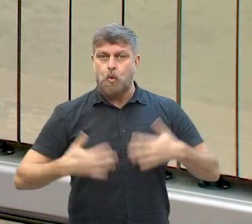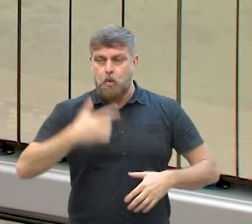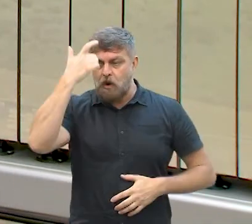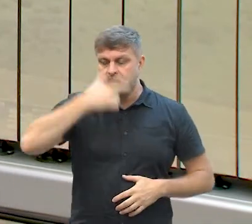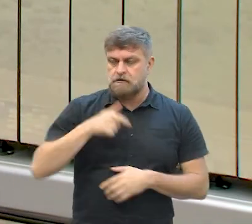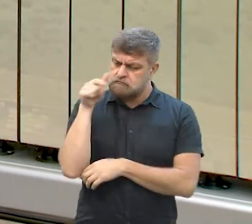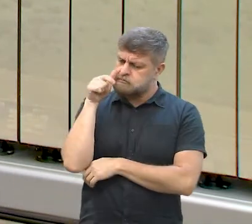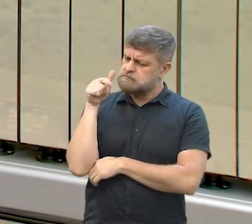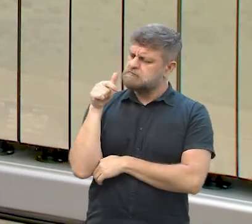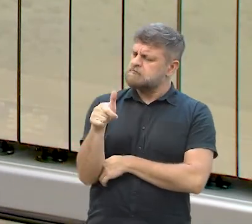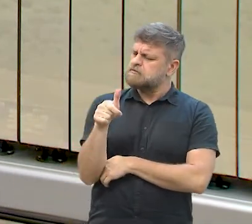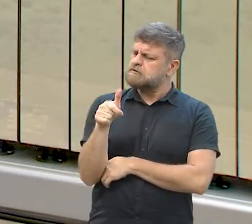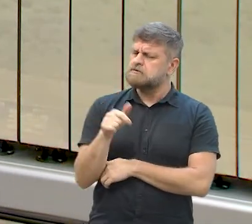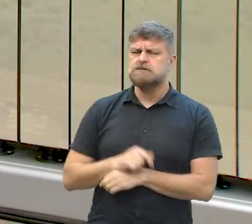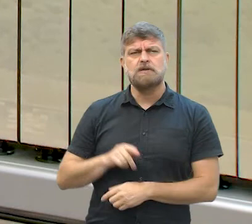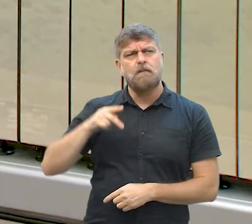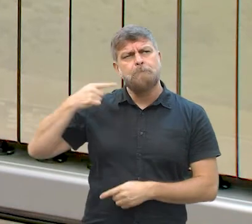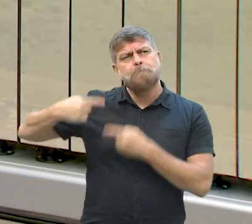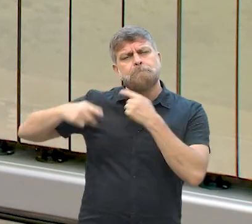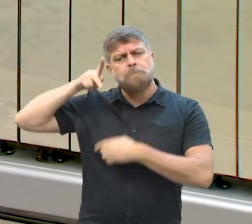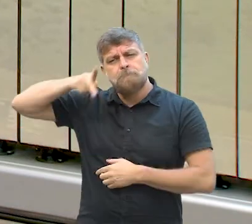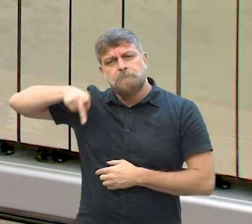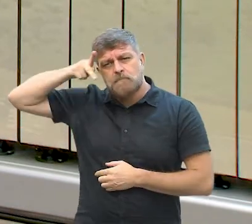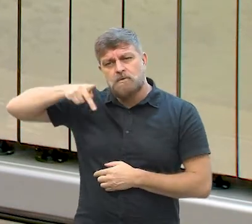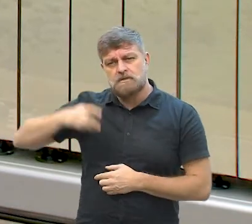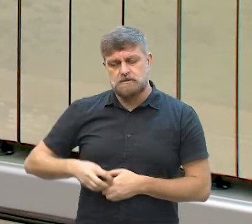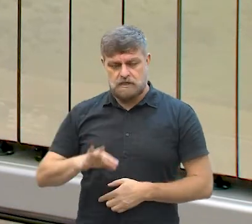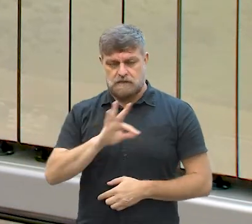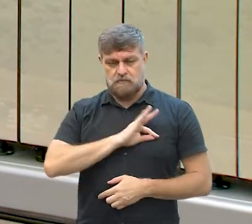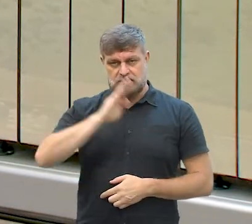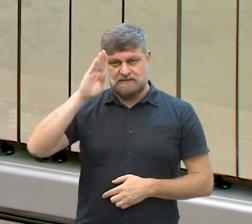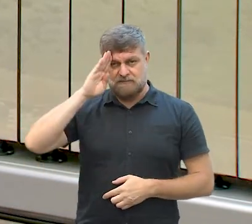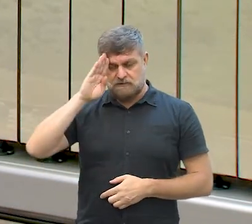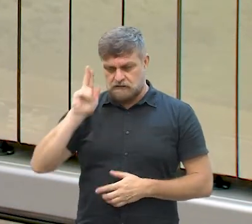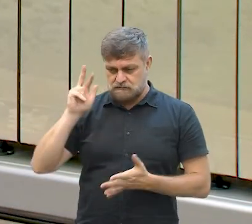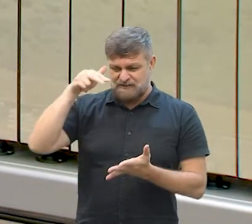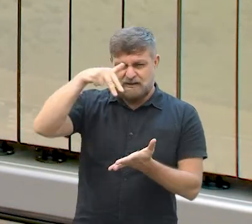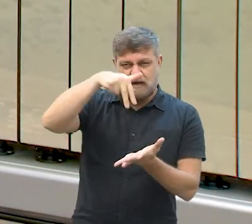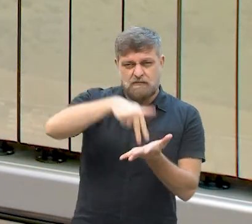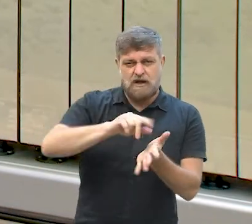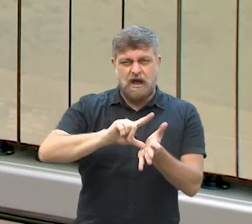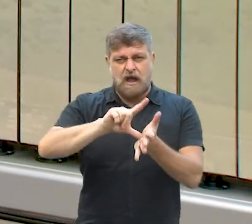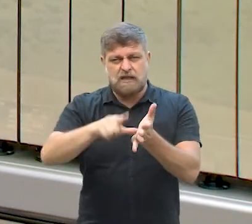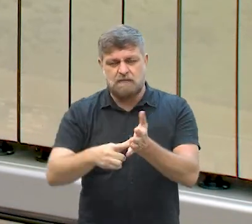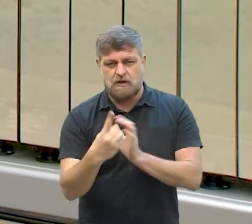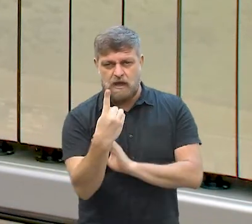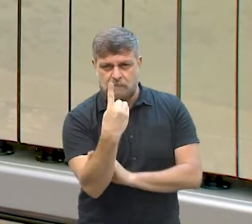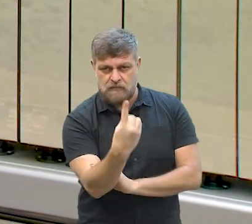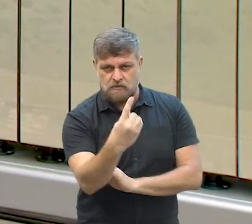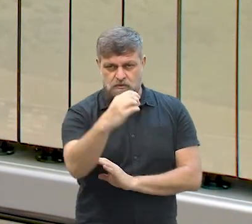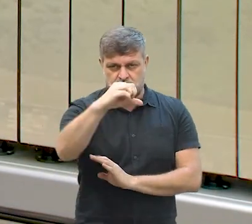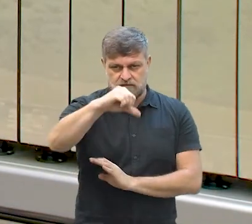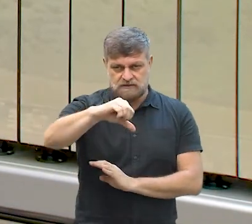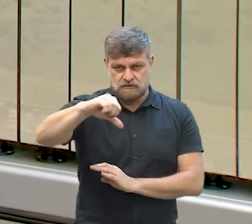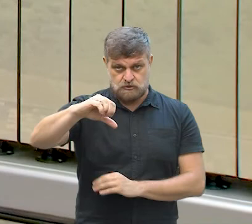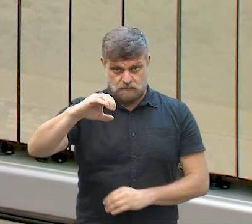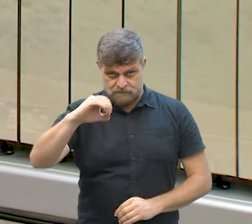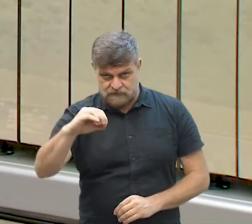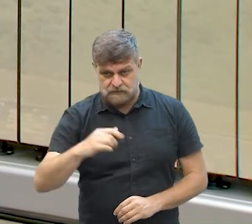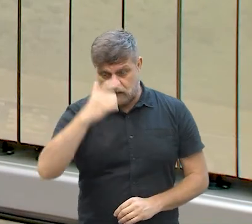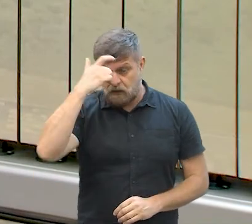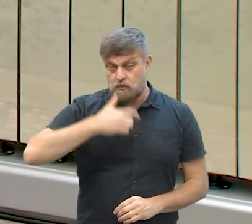um marco muito grande. E eu comecei a me interessar mais sobre política. Entrei na Polícia Militar, num período logo depois, em